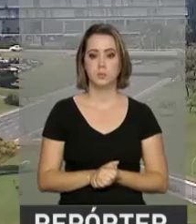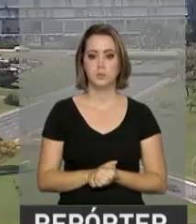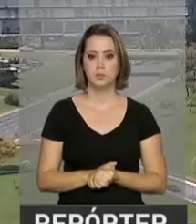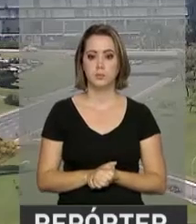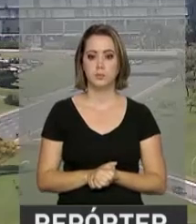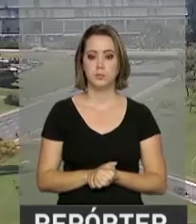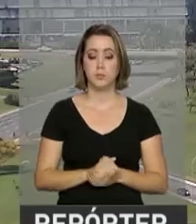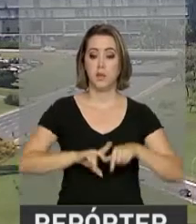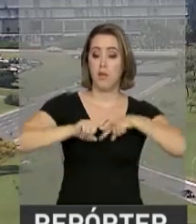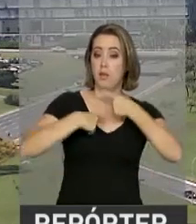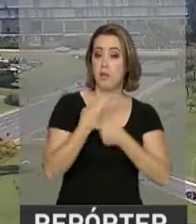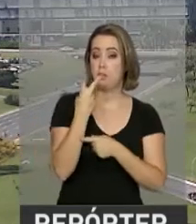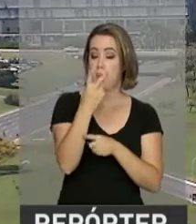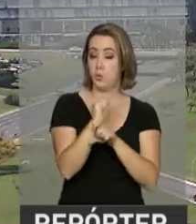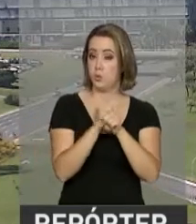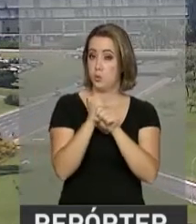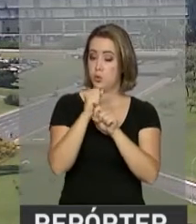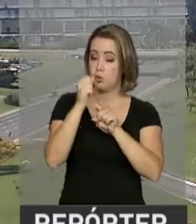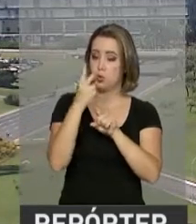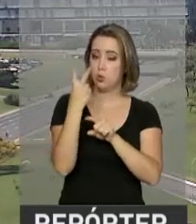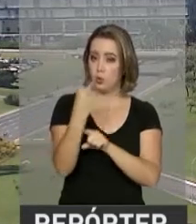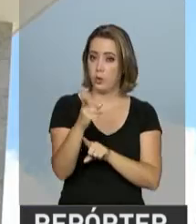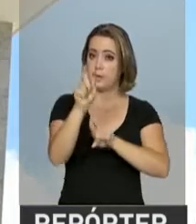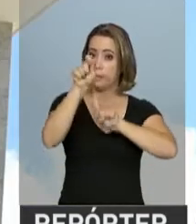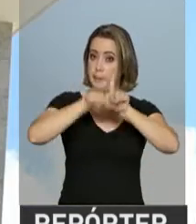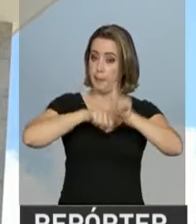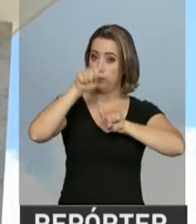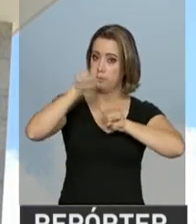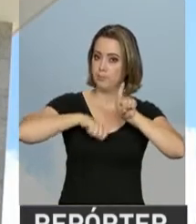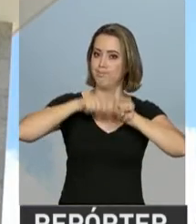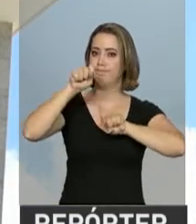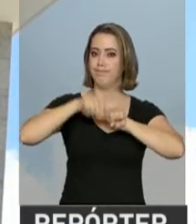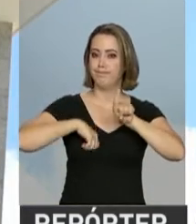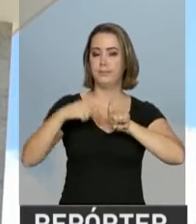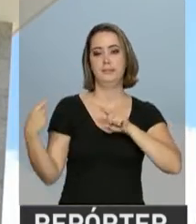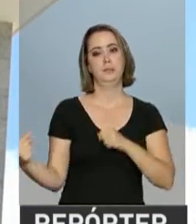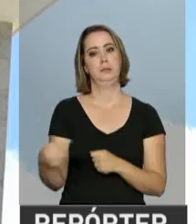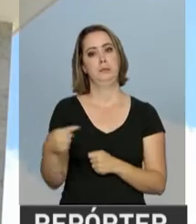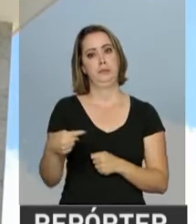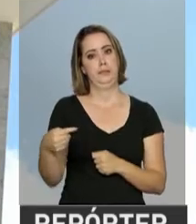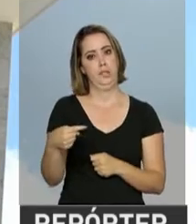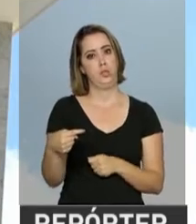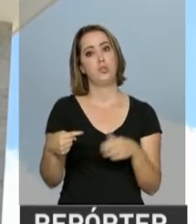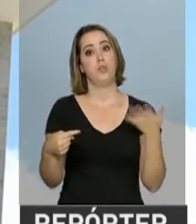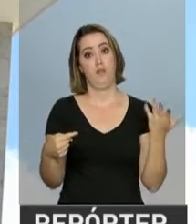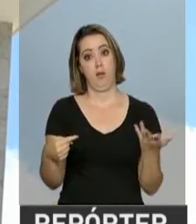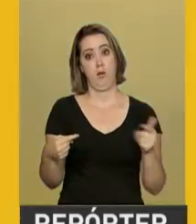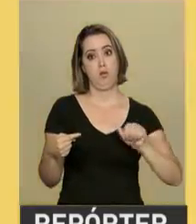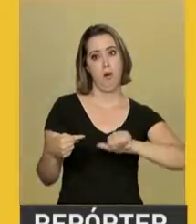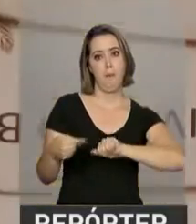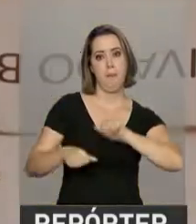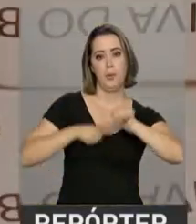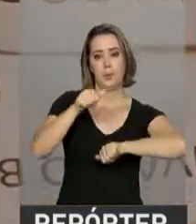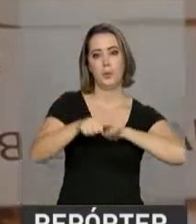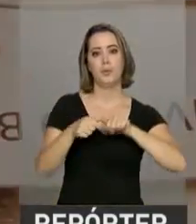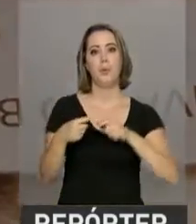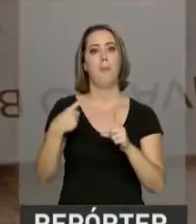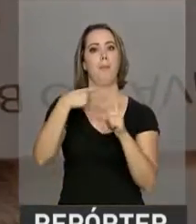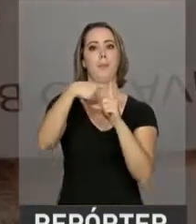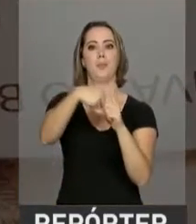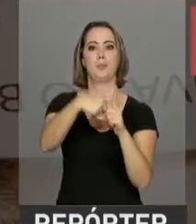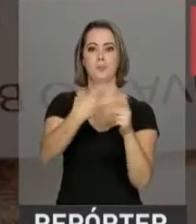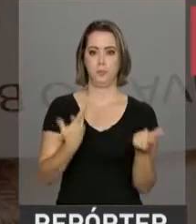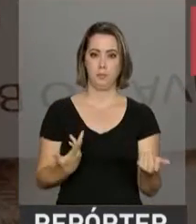depois de dois meses negativas as contas do governo voltaram a registrar saldo positivo em janeiro a arrecadação